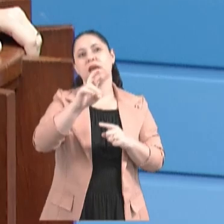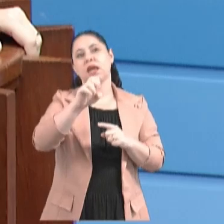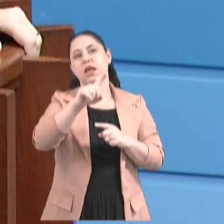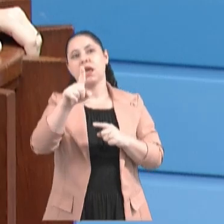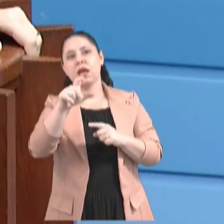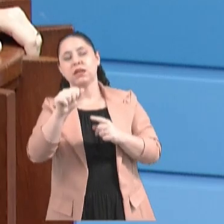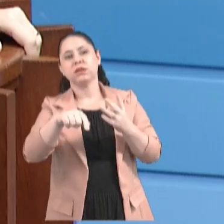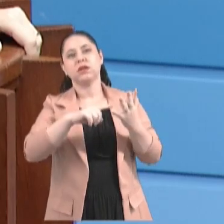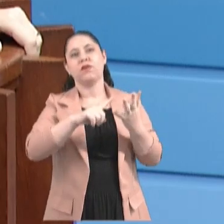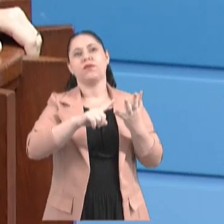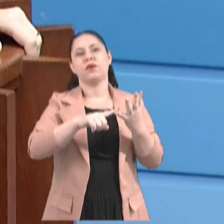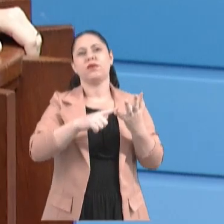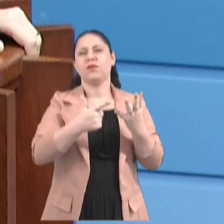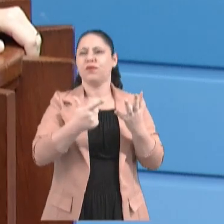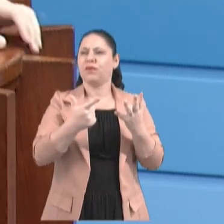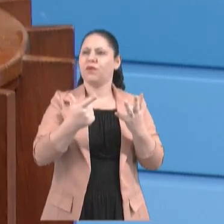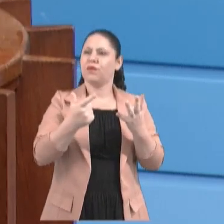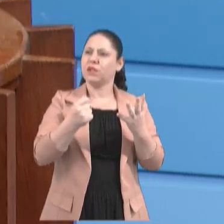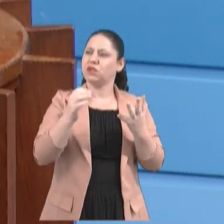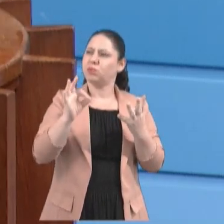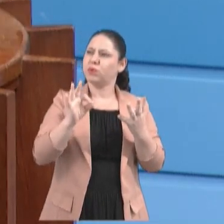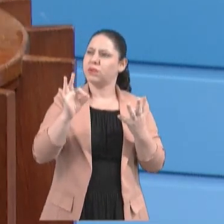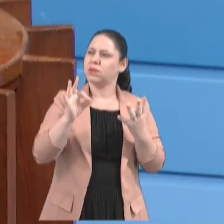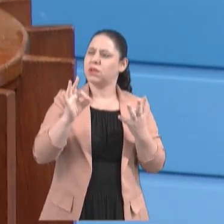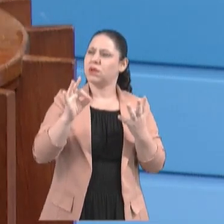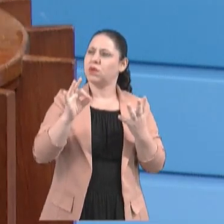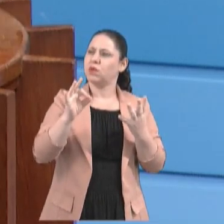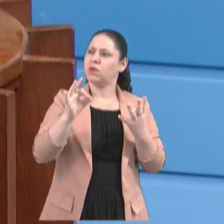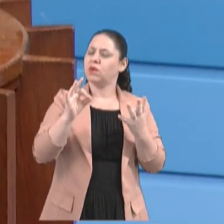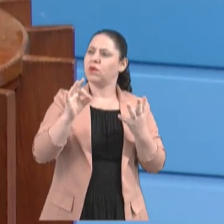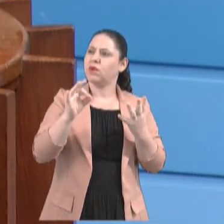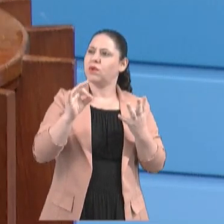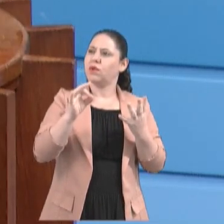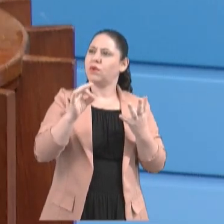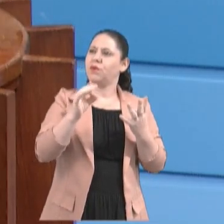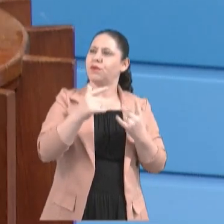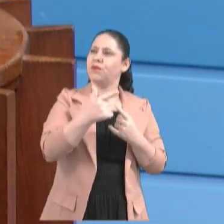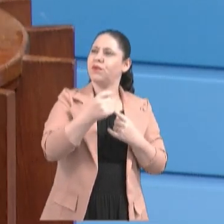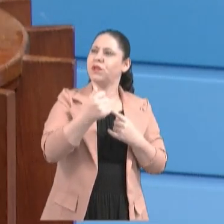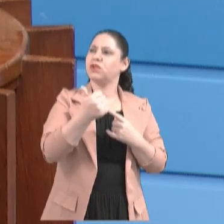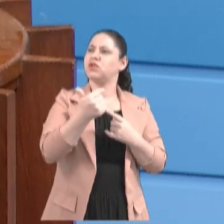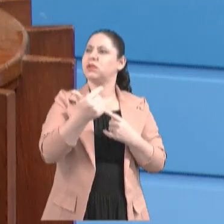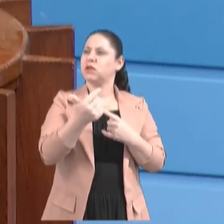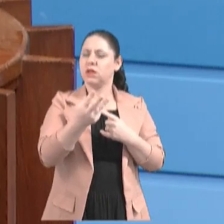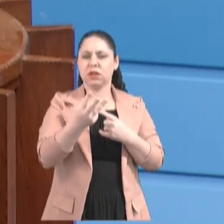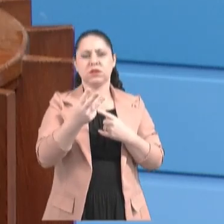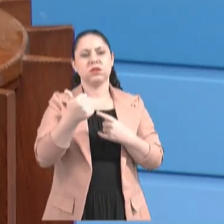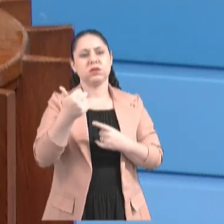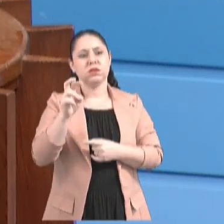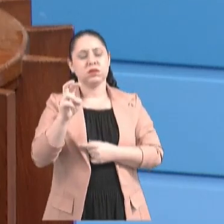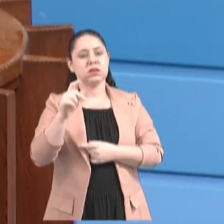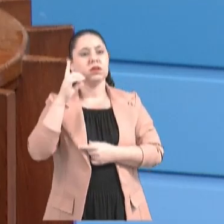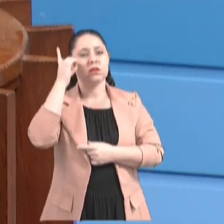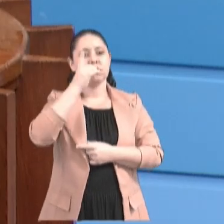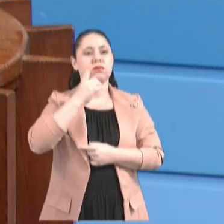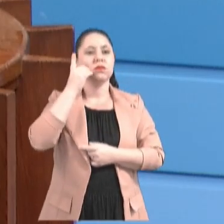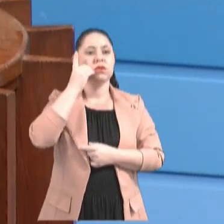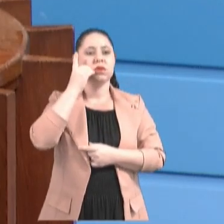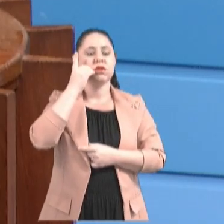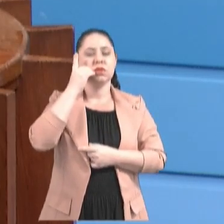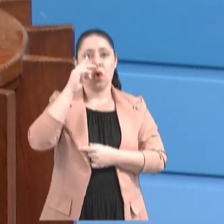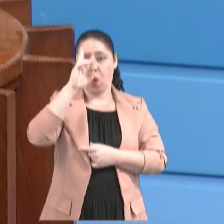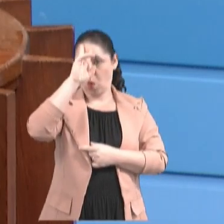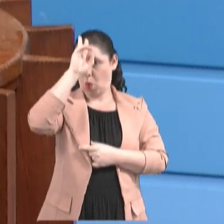Cristina, 20%, salvo engano, 20, 13, 28 e 15 para a deputada